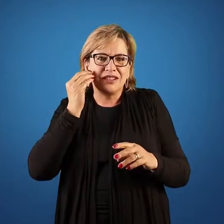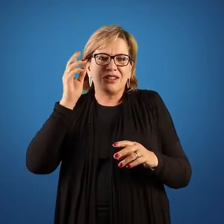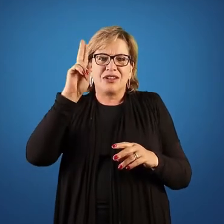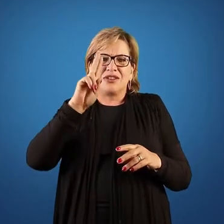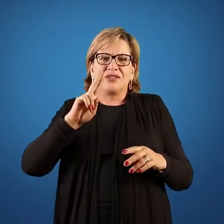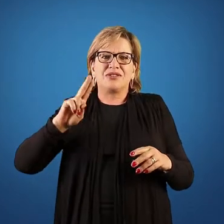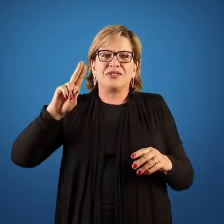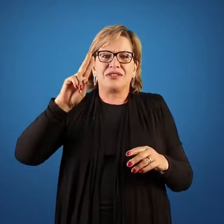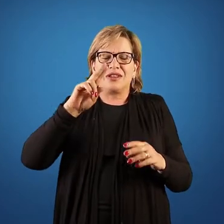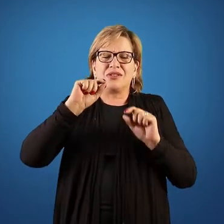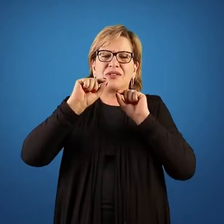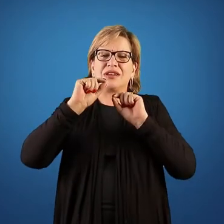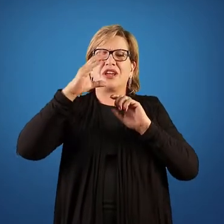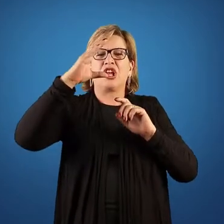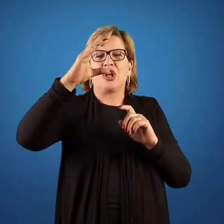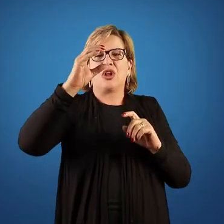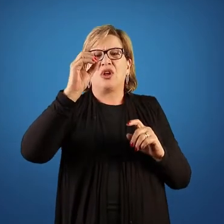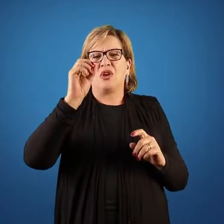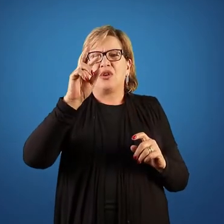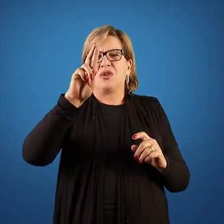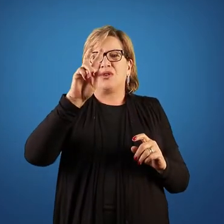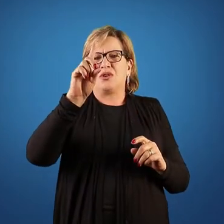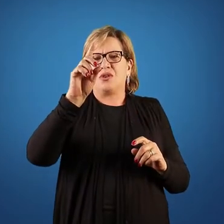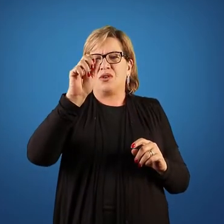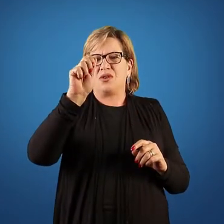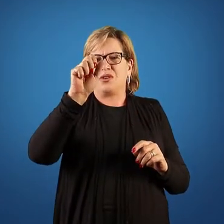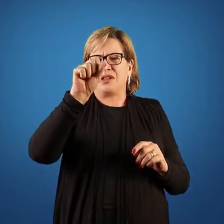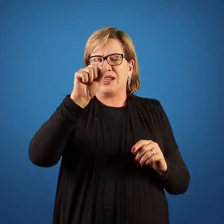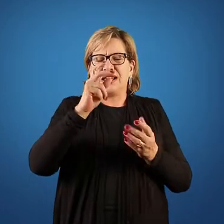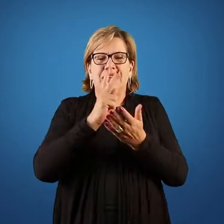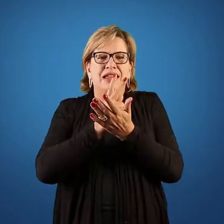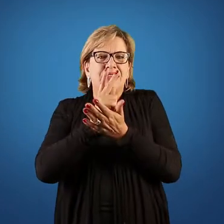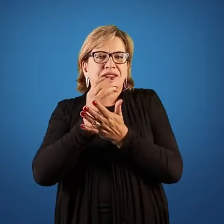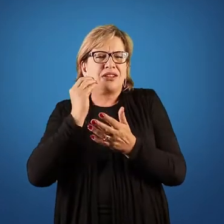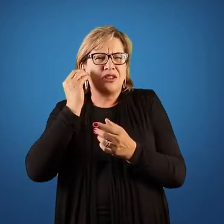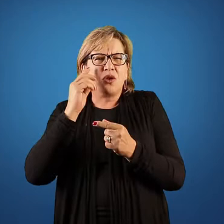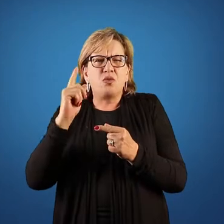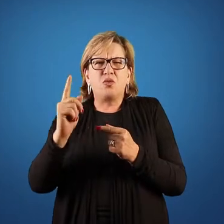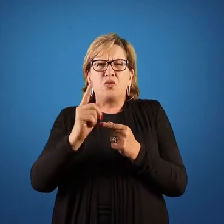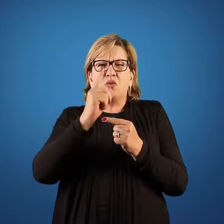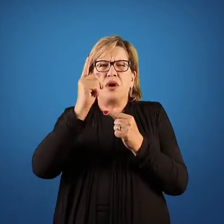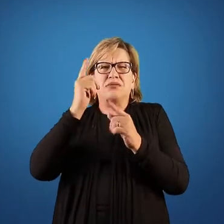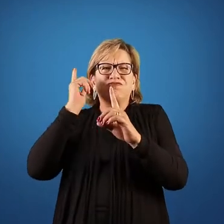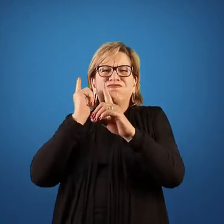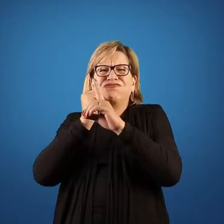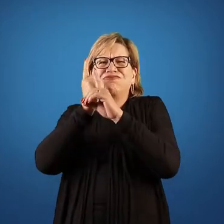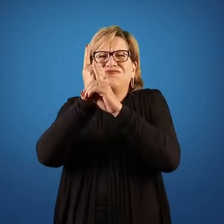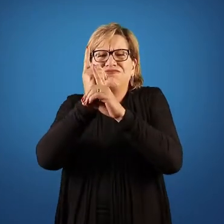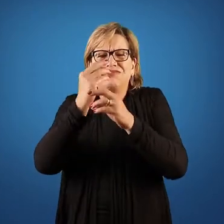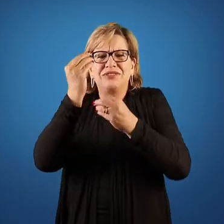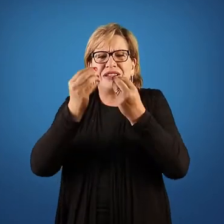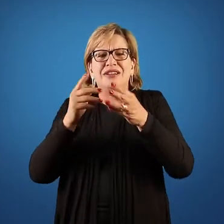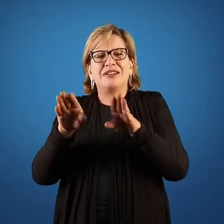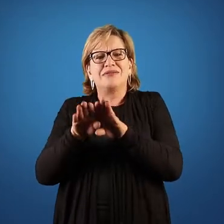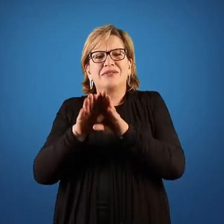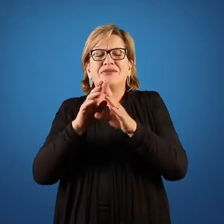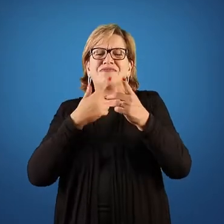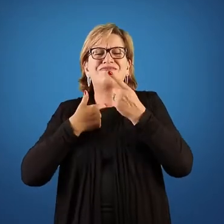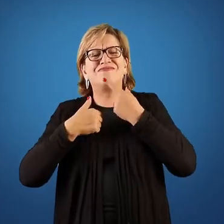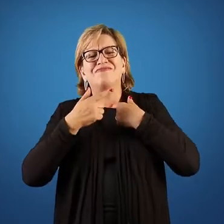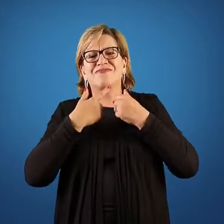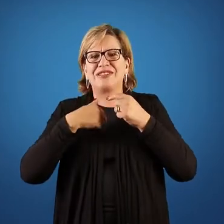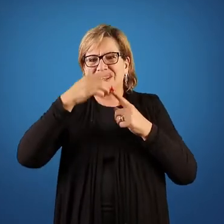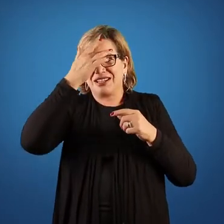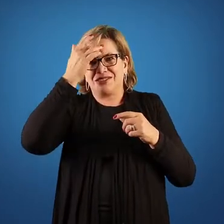as cordas, né, tenta escalar e chegar mais alto e tem tudo a ver também com uma vontade nossa, né,